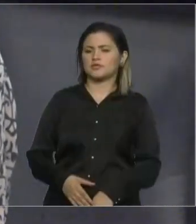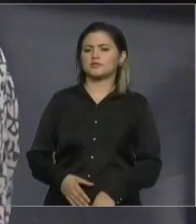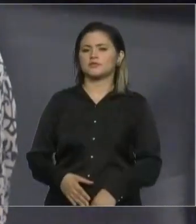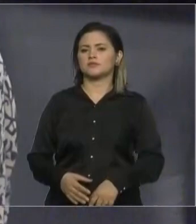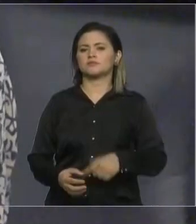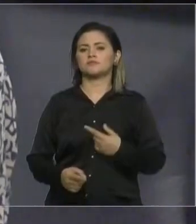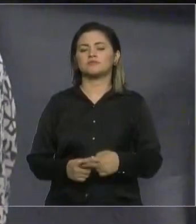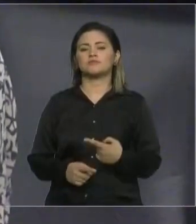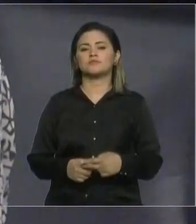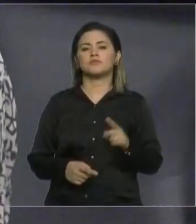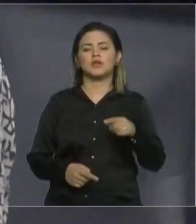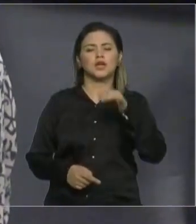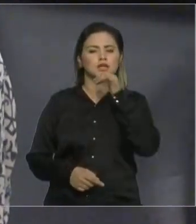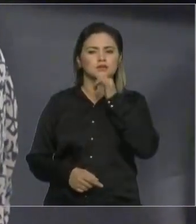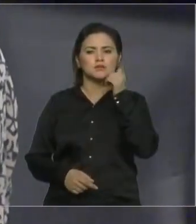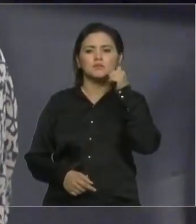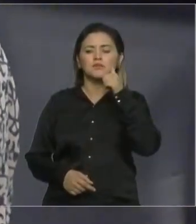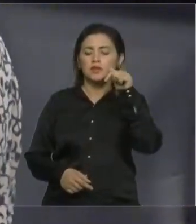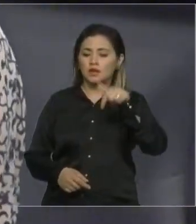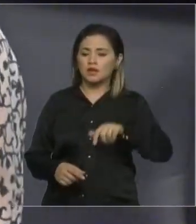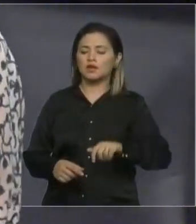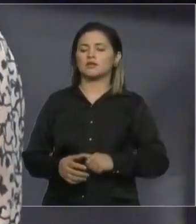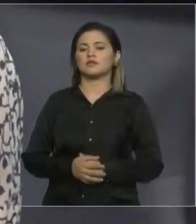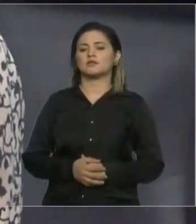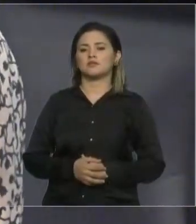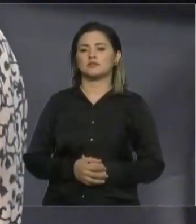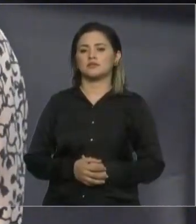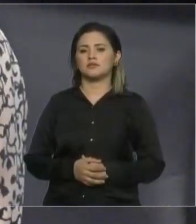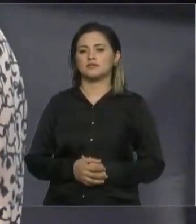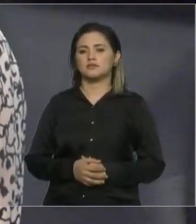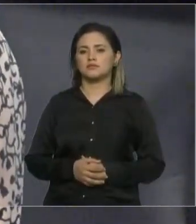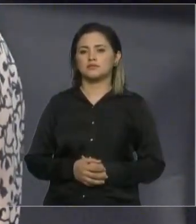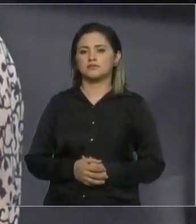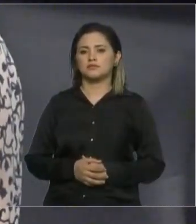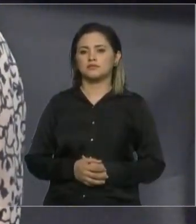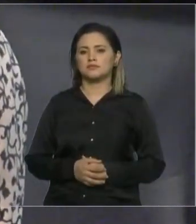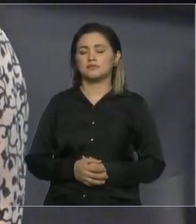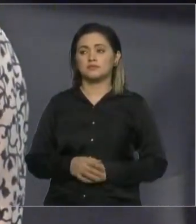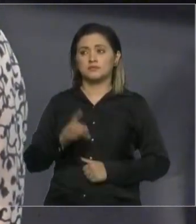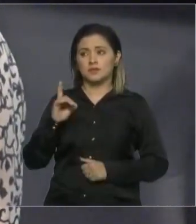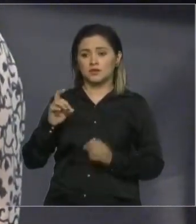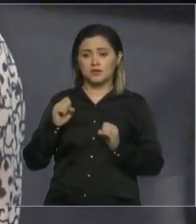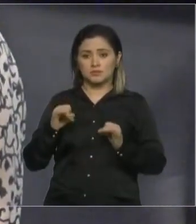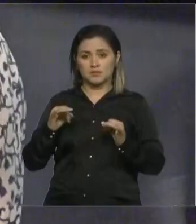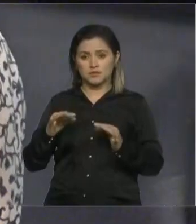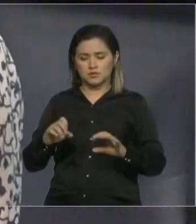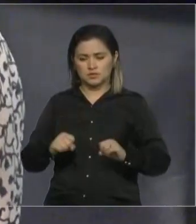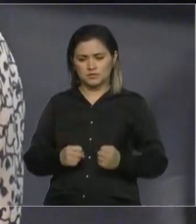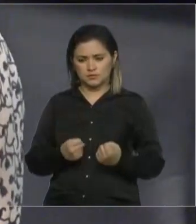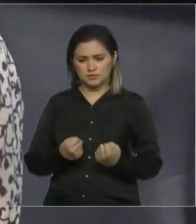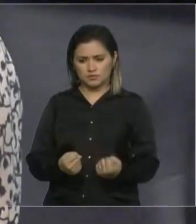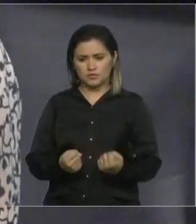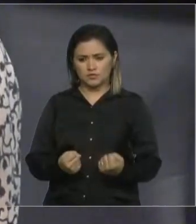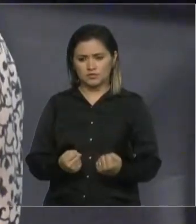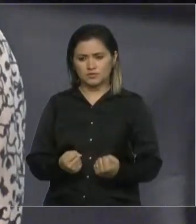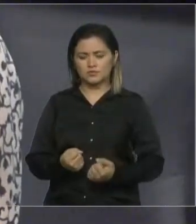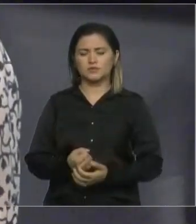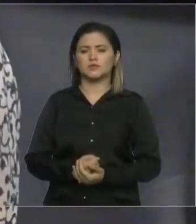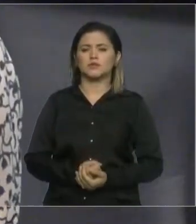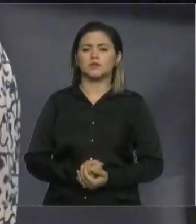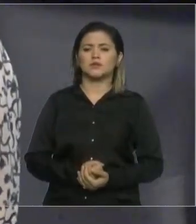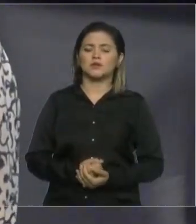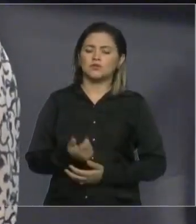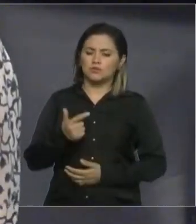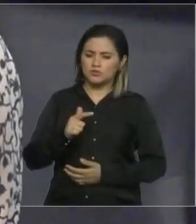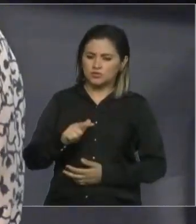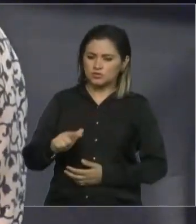exemplo de mulher aqui dentro desse parlamento. Tá? Fica com Deus, e que Deus te abençoe, lhe dê força, perseverança para continuar